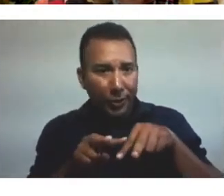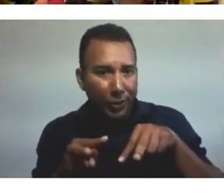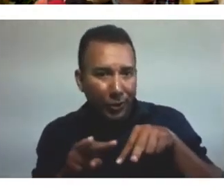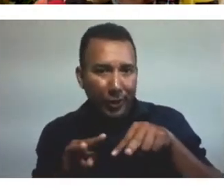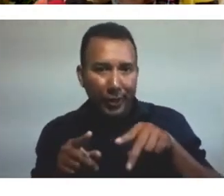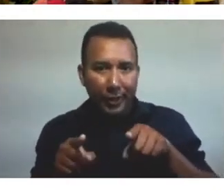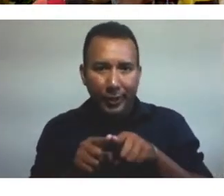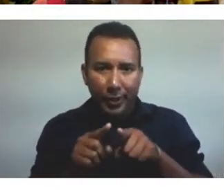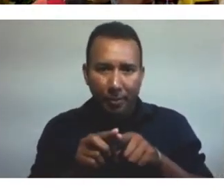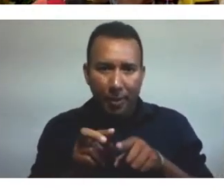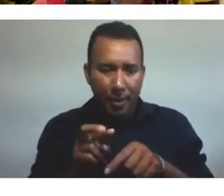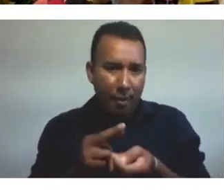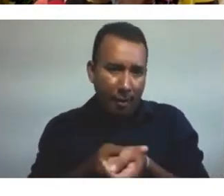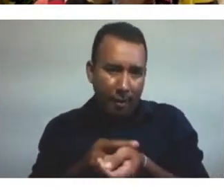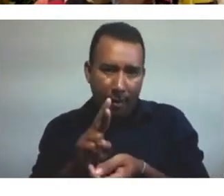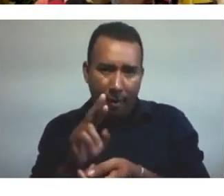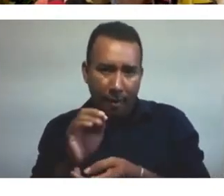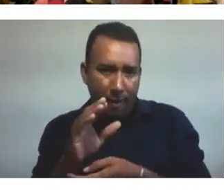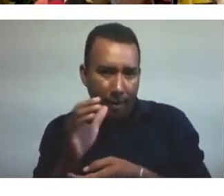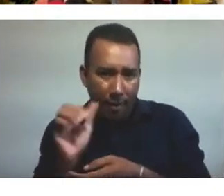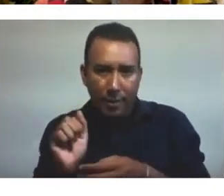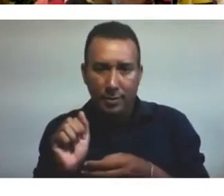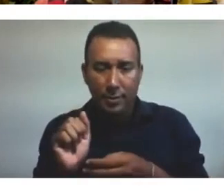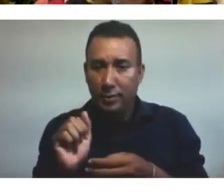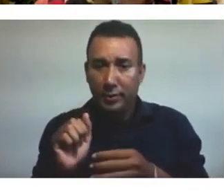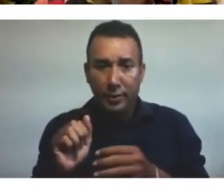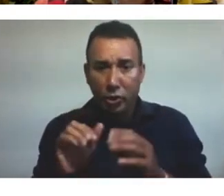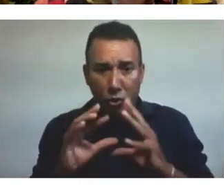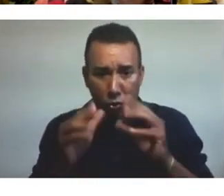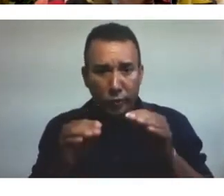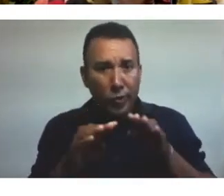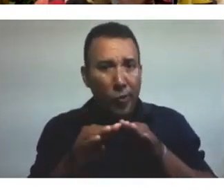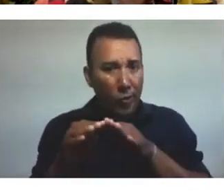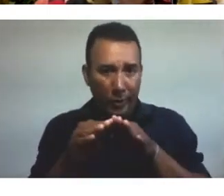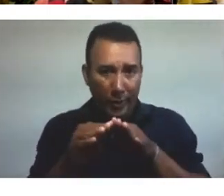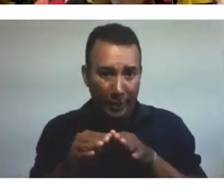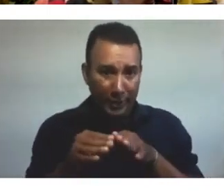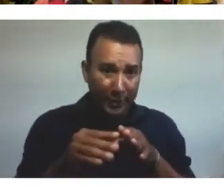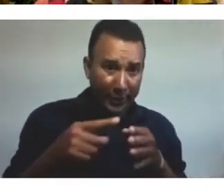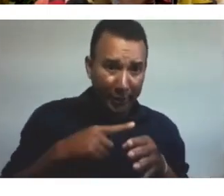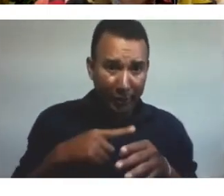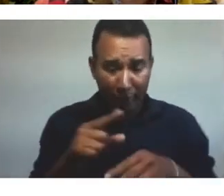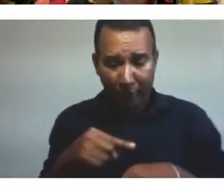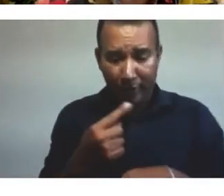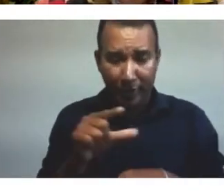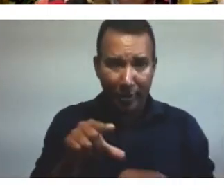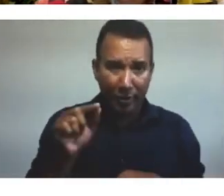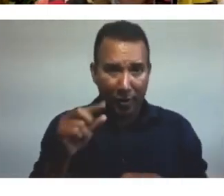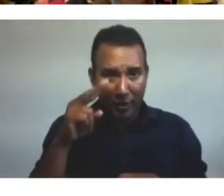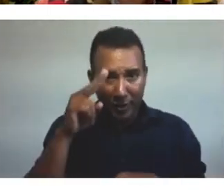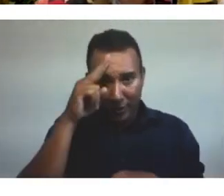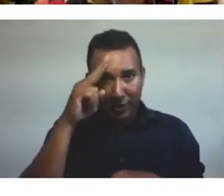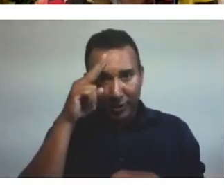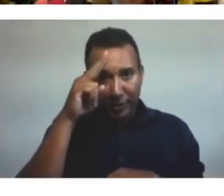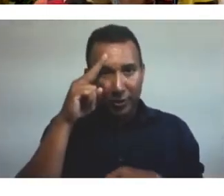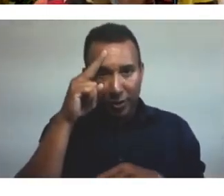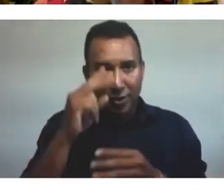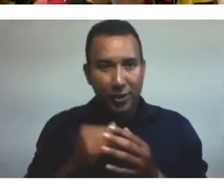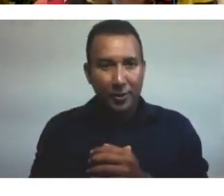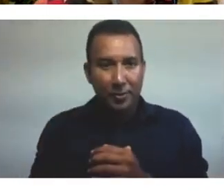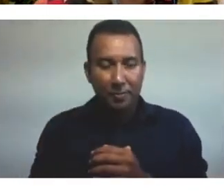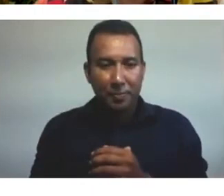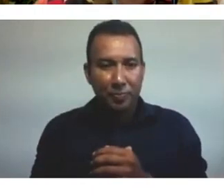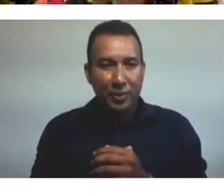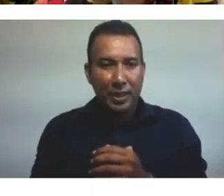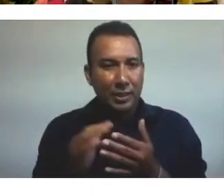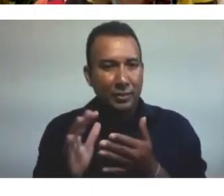também. E, por outro lado, nós temos uma seleção de histórias que não fazem parte do